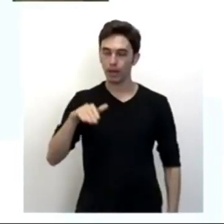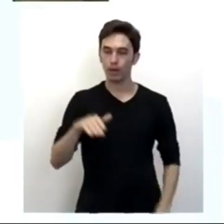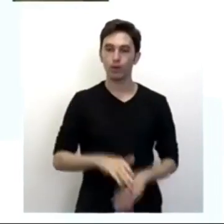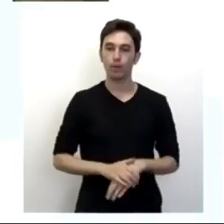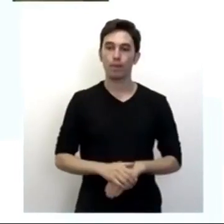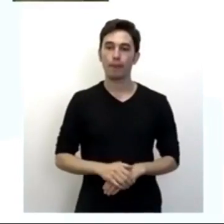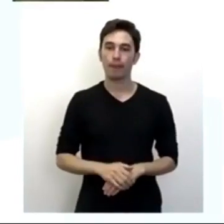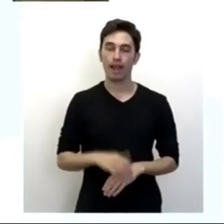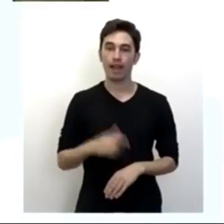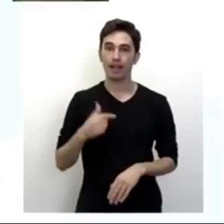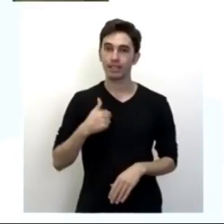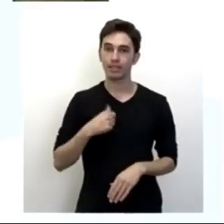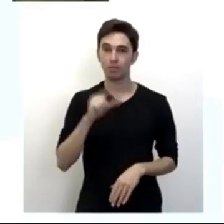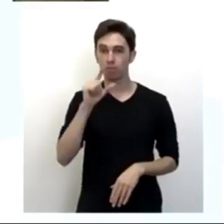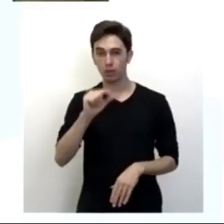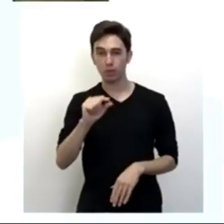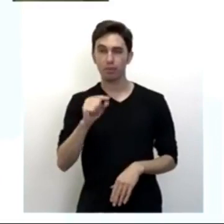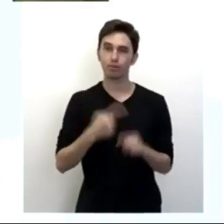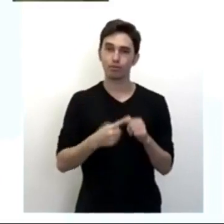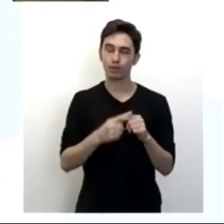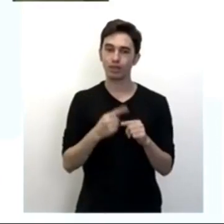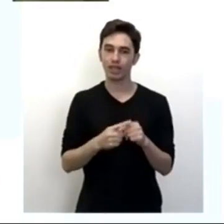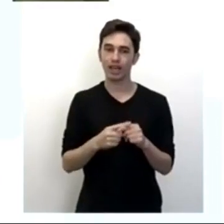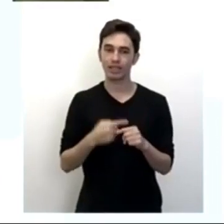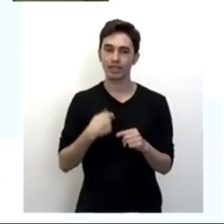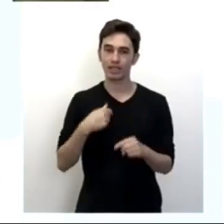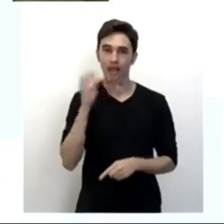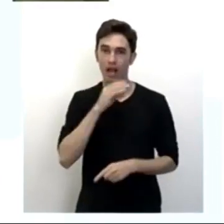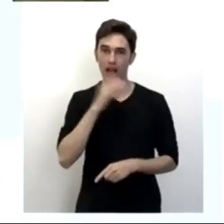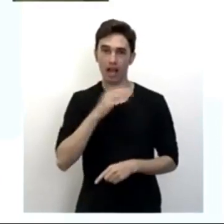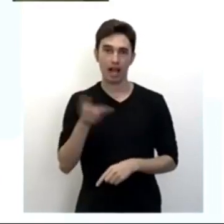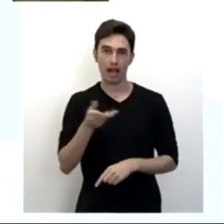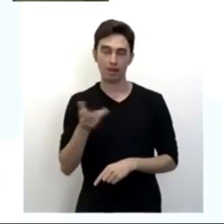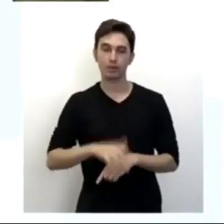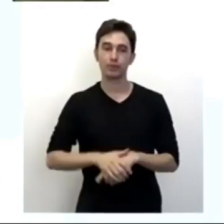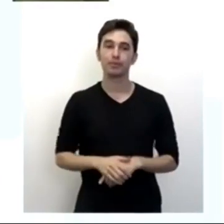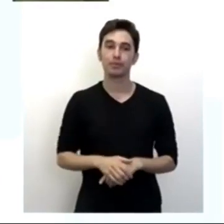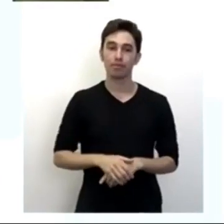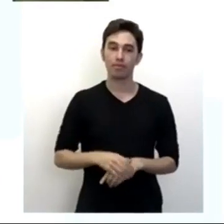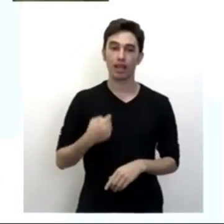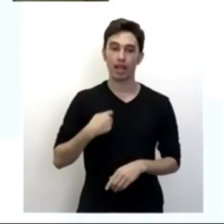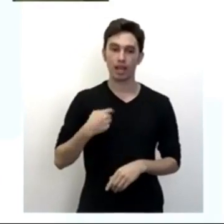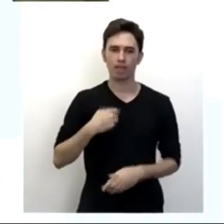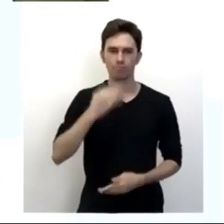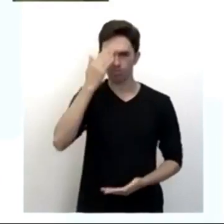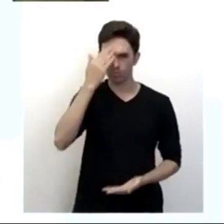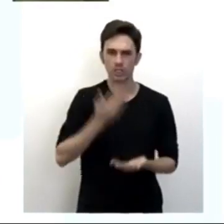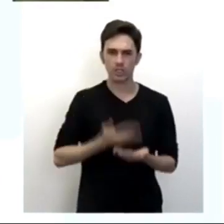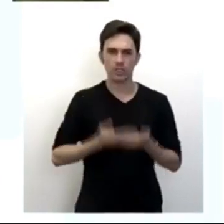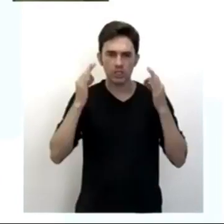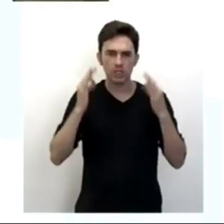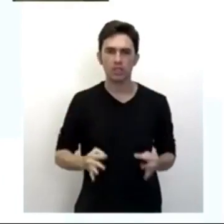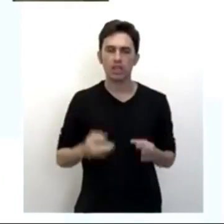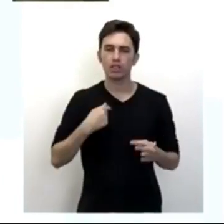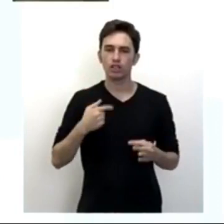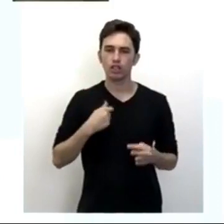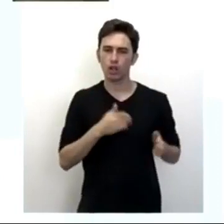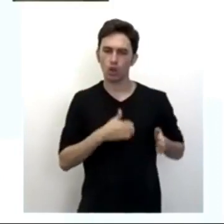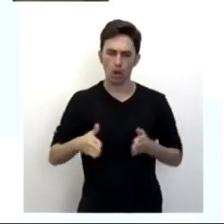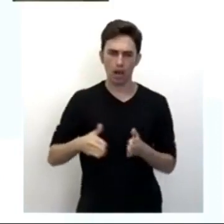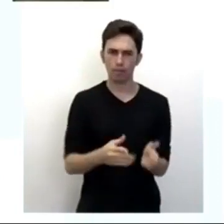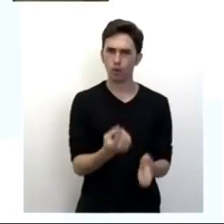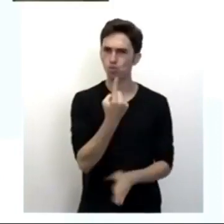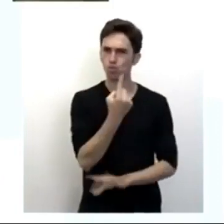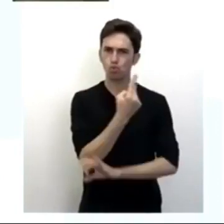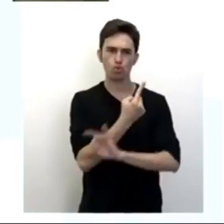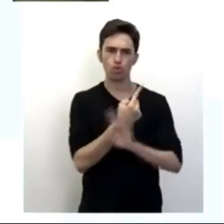está correndo aqui, e depois a gente vai ter que fazer uma perguntinha. Vou lá. Estou convencido que só há um caminho para eliminar